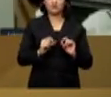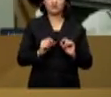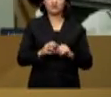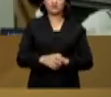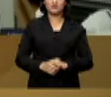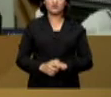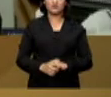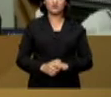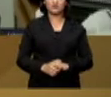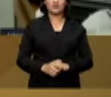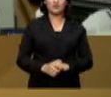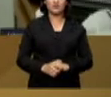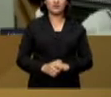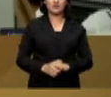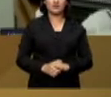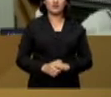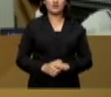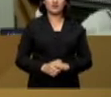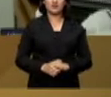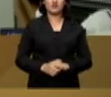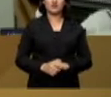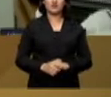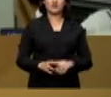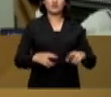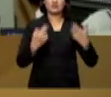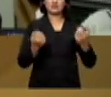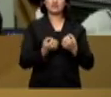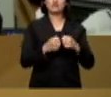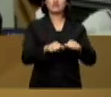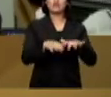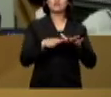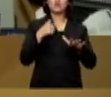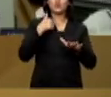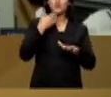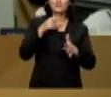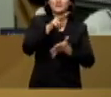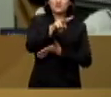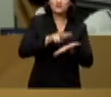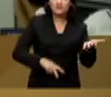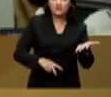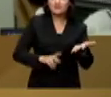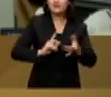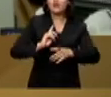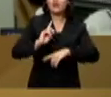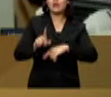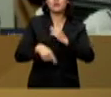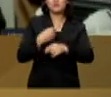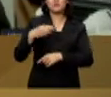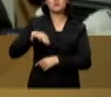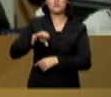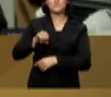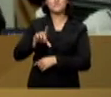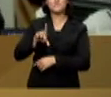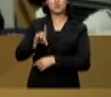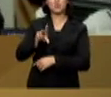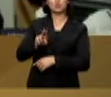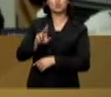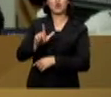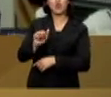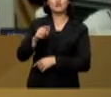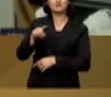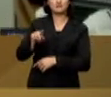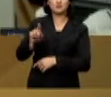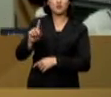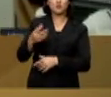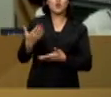sessão em que pedi vista, e a modulação, e aí eu peço escusas ao colegiado, porque